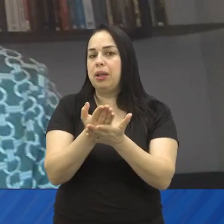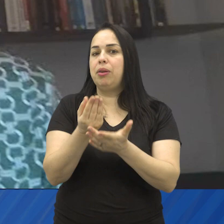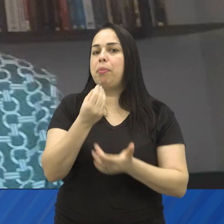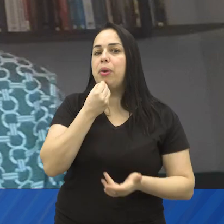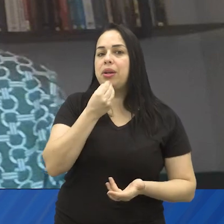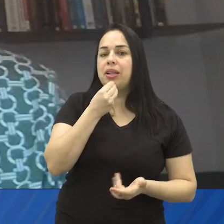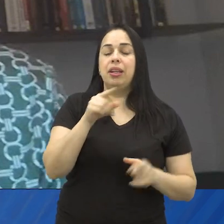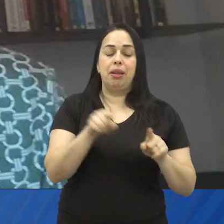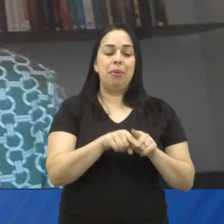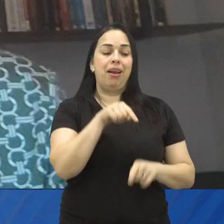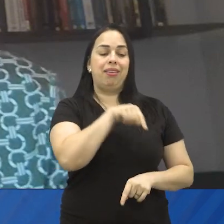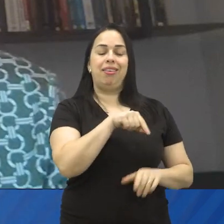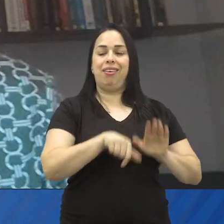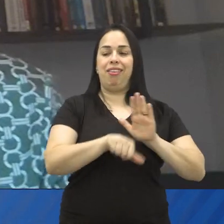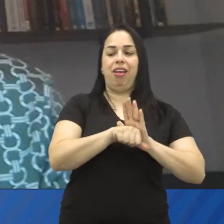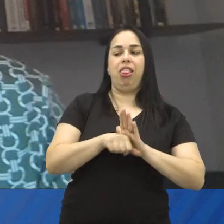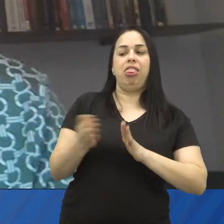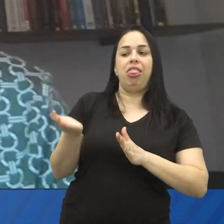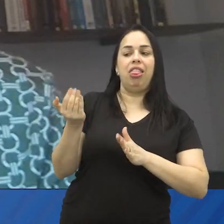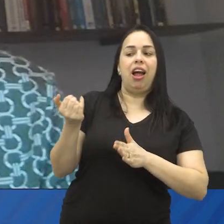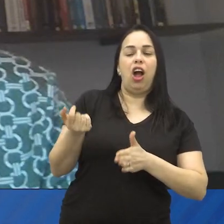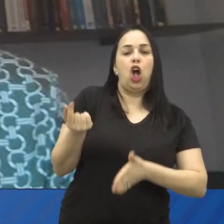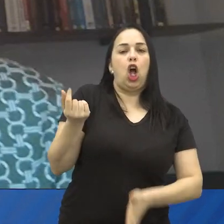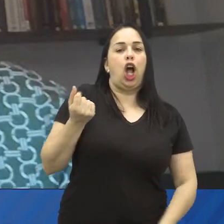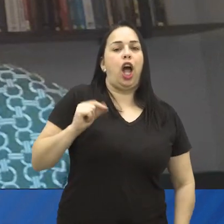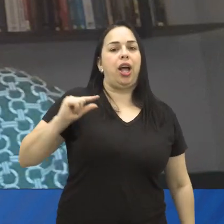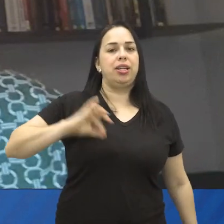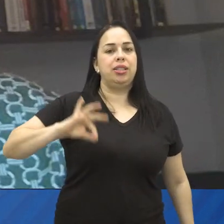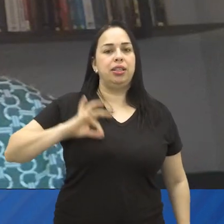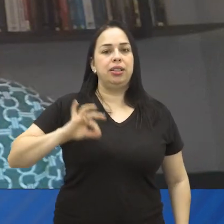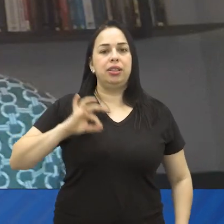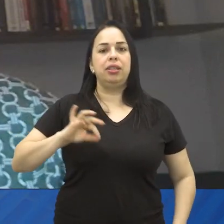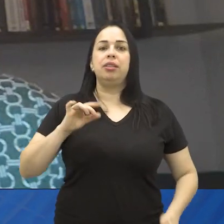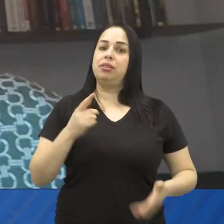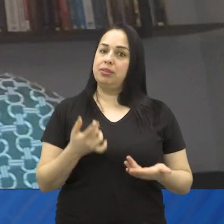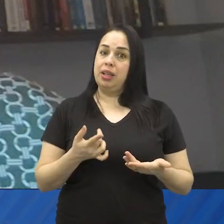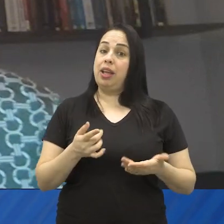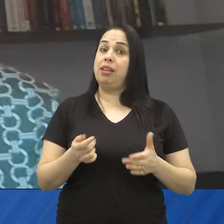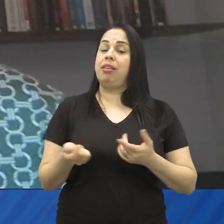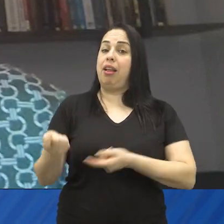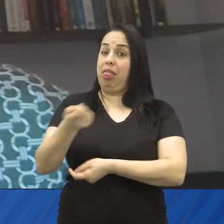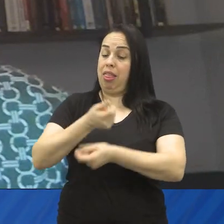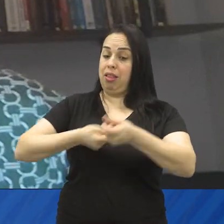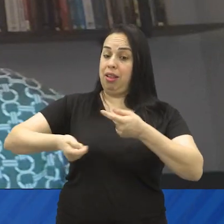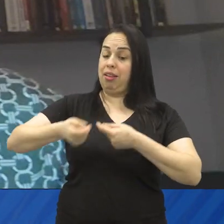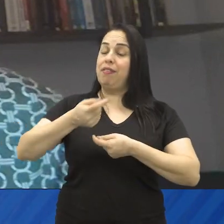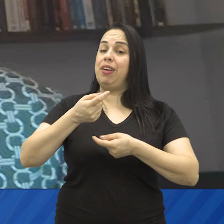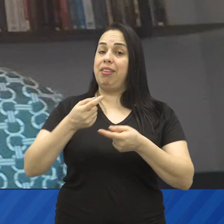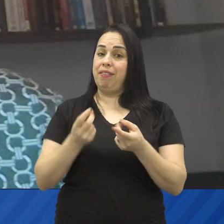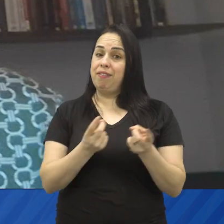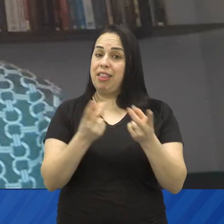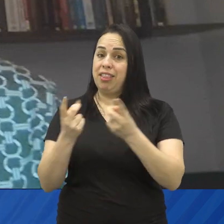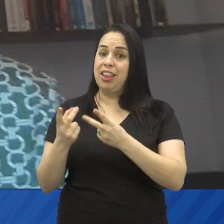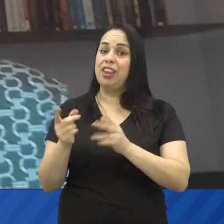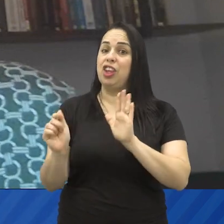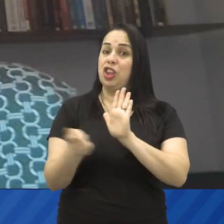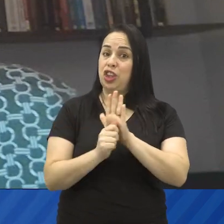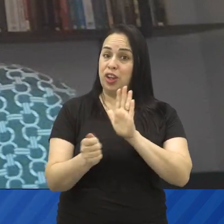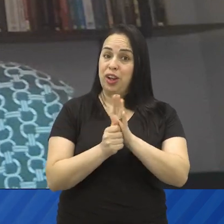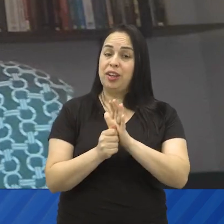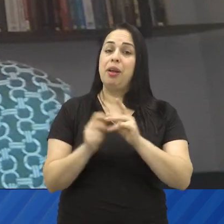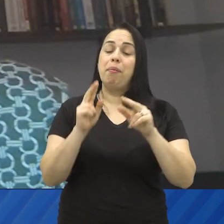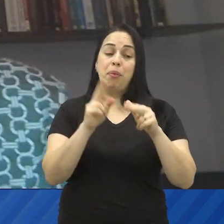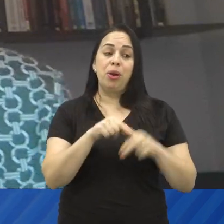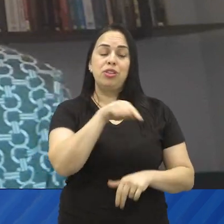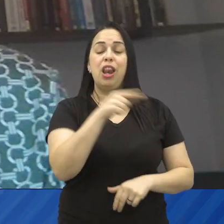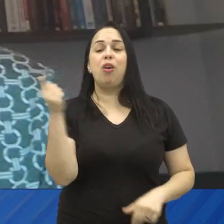além da maior lucratividade, que muitas vezes a prática de condutas como o tráfico ilícito de entorpecentes, elas são condutas